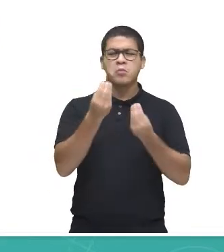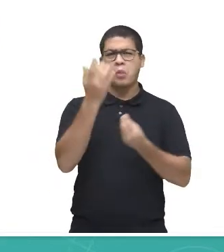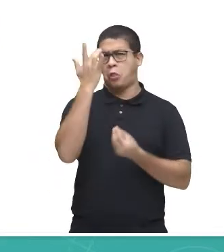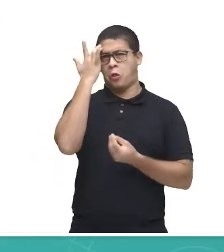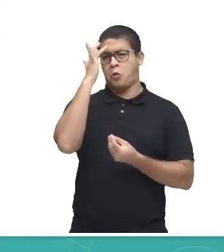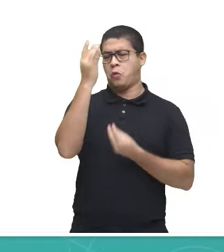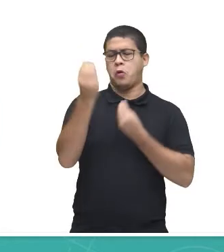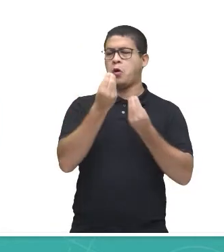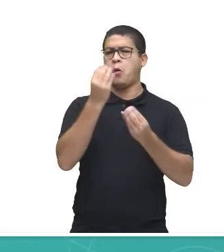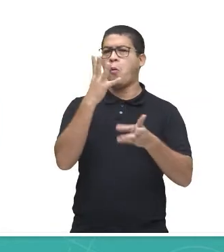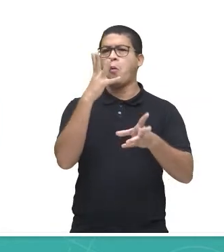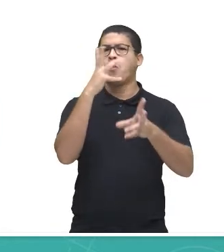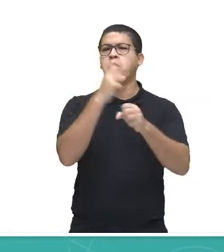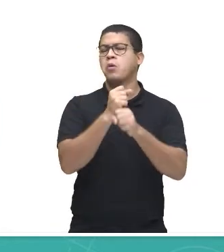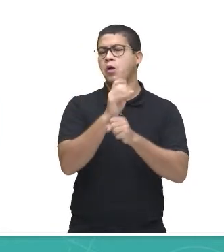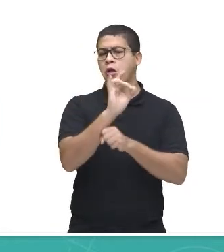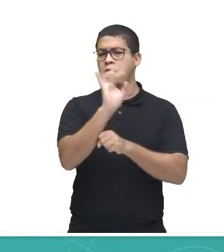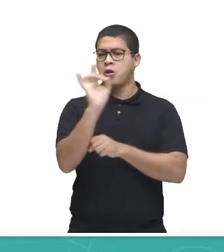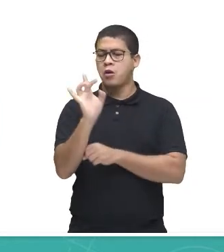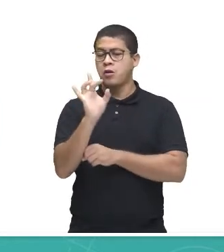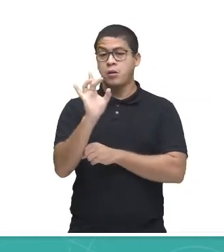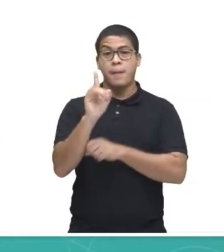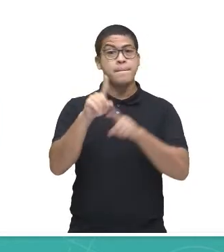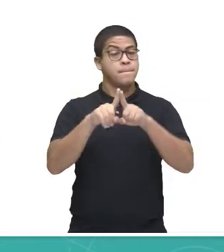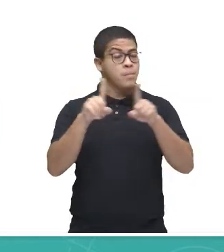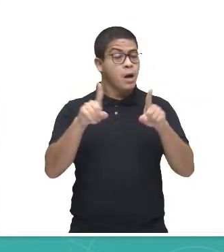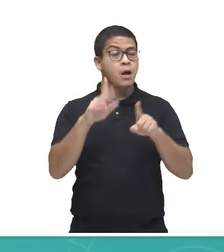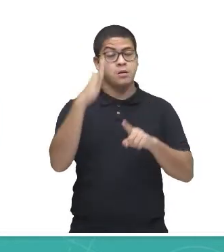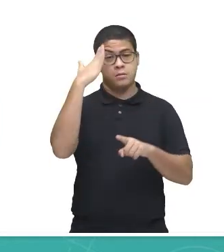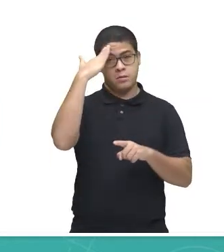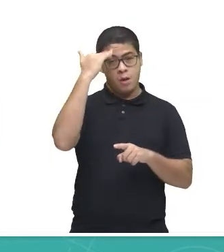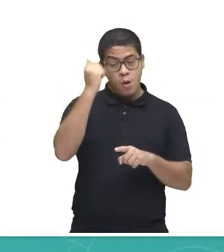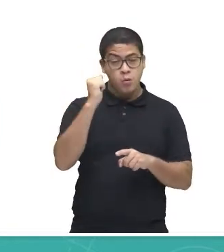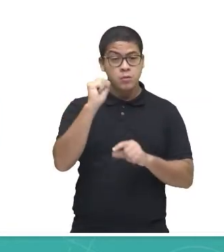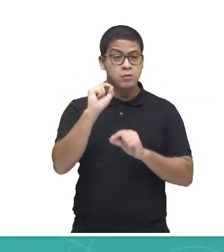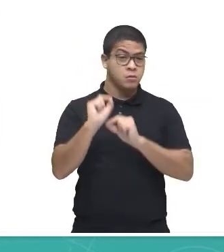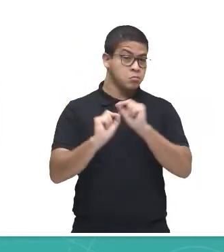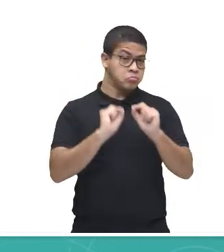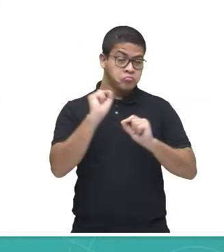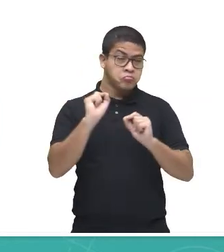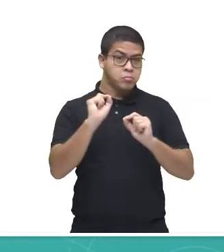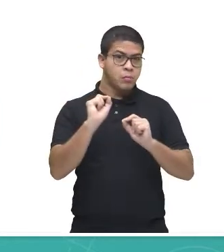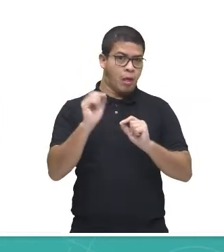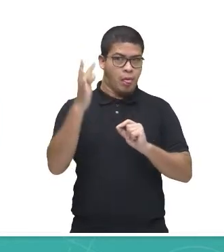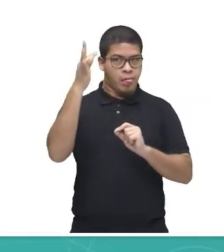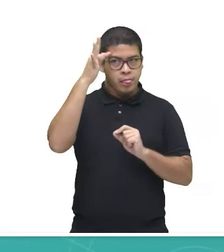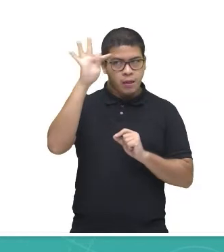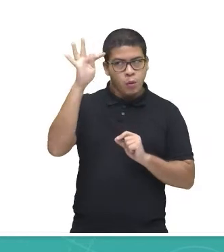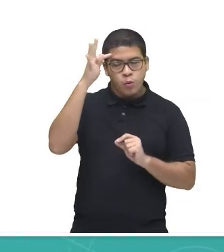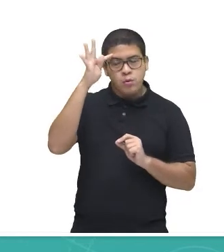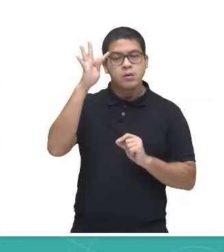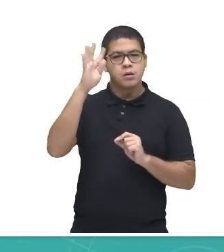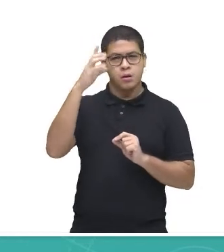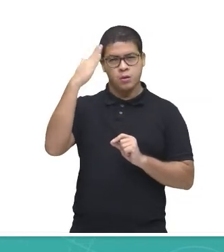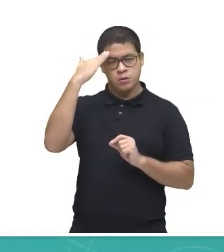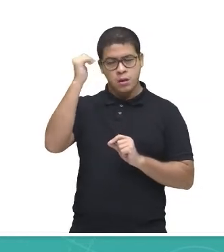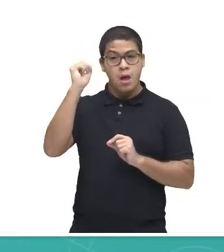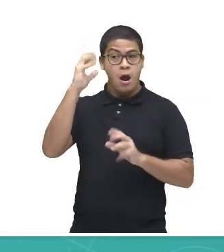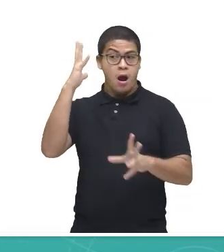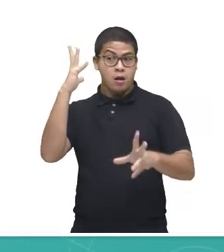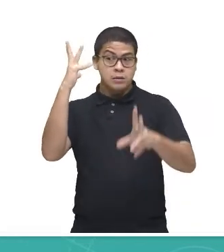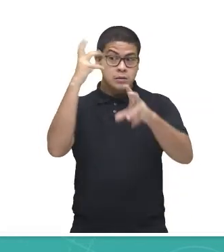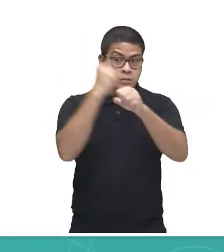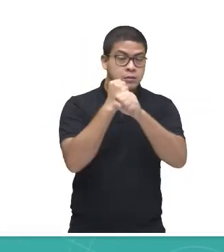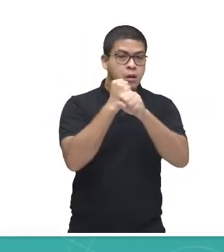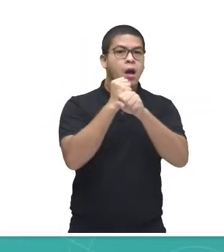qual é o valor individual deles, mas, de acordo com a teoria, nós sabemos que a sua